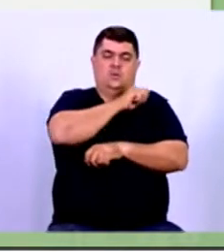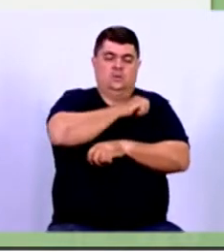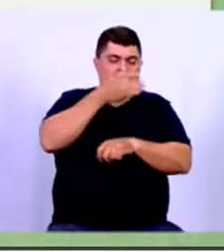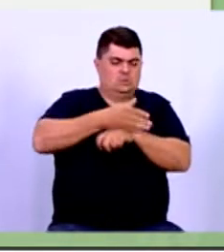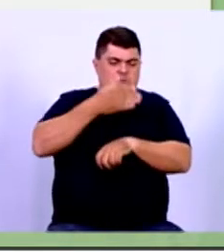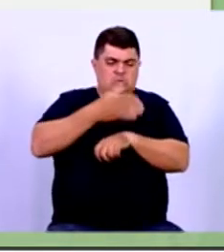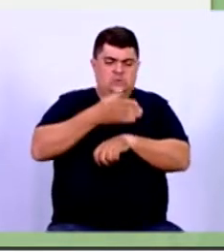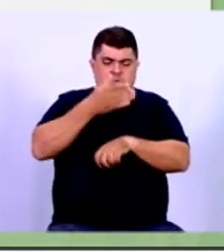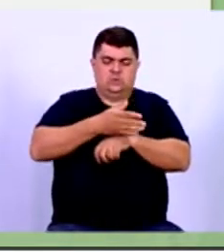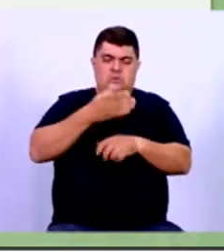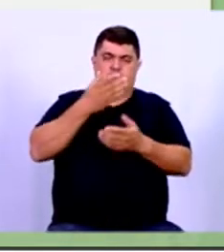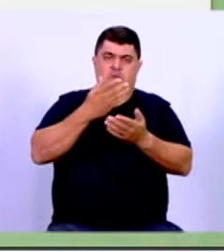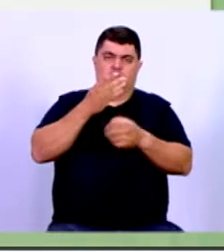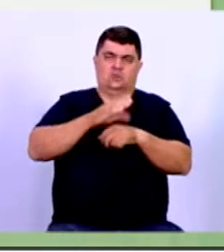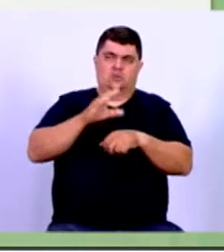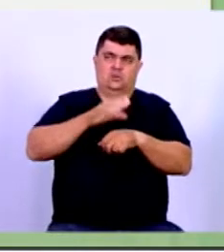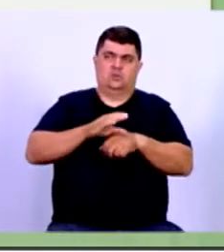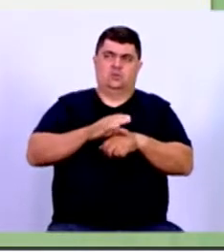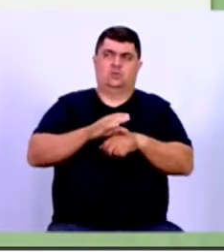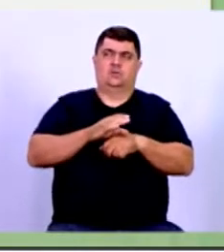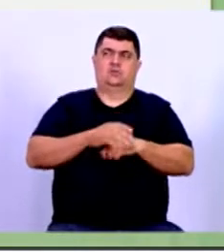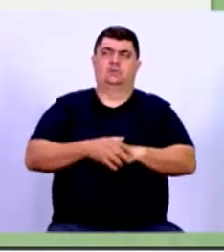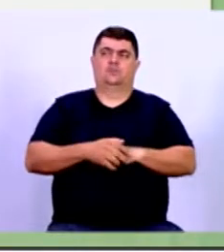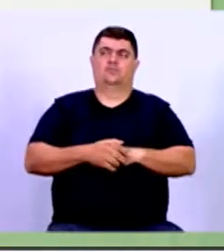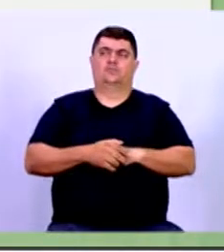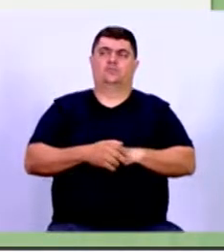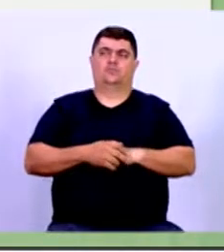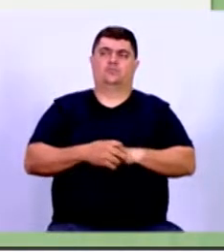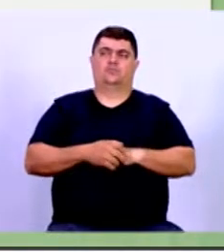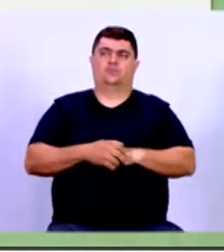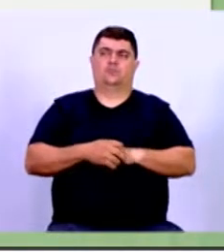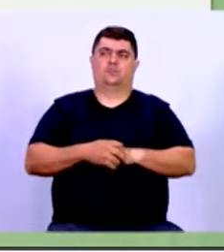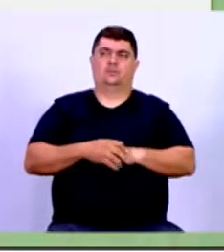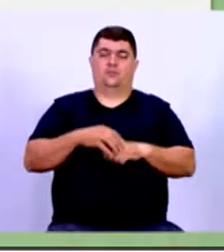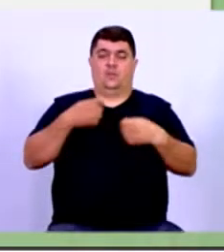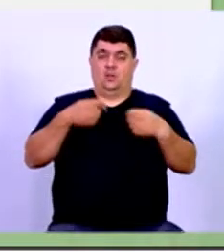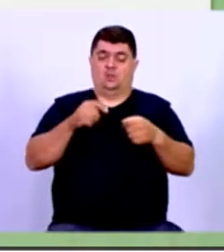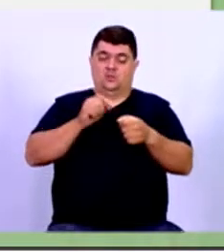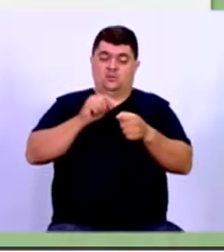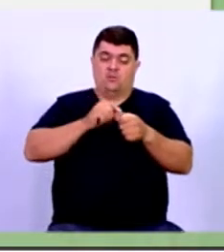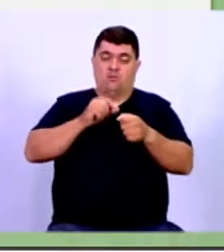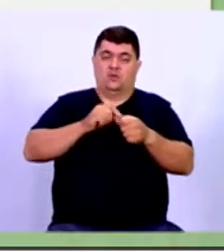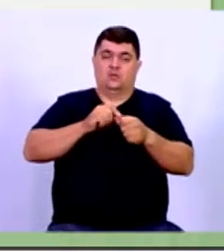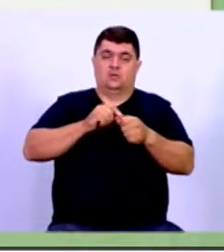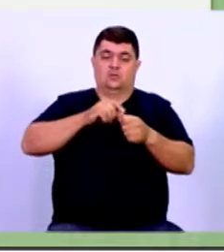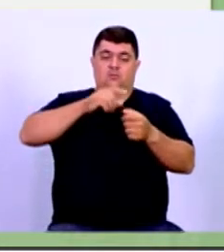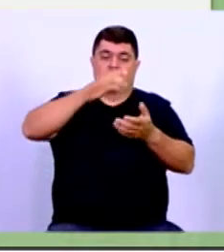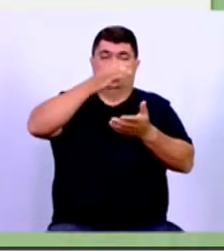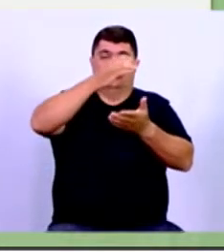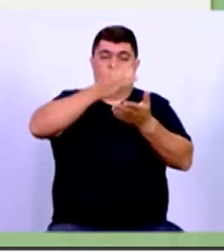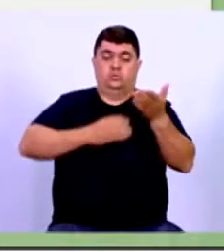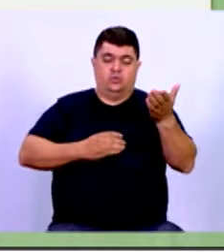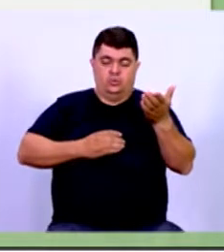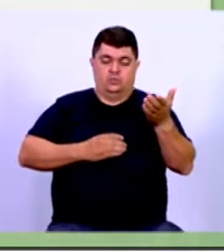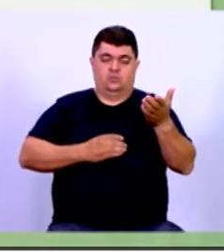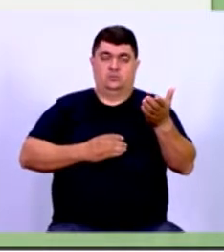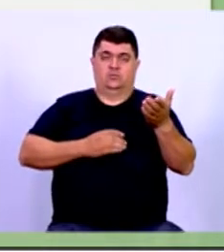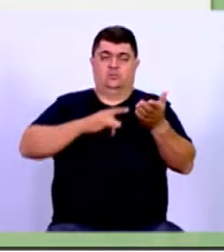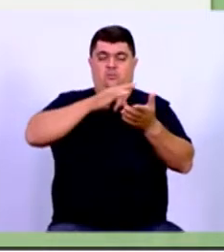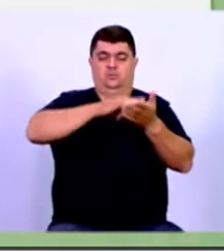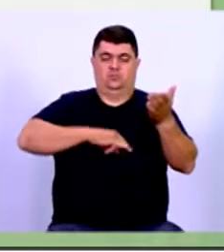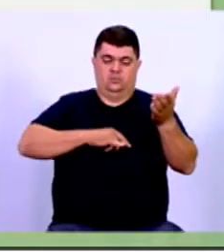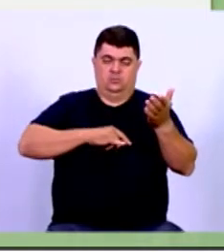regular, é o público-alvo da lei. É necessário celebrar um termo de compromisso entre